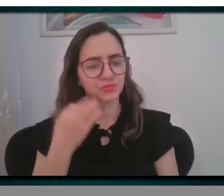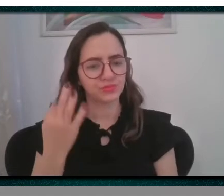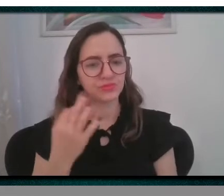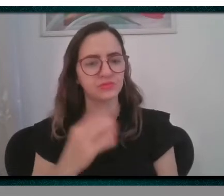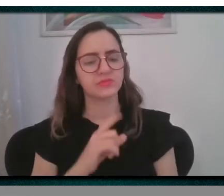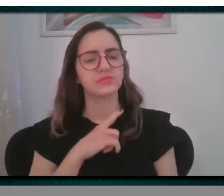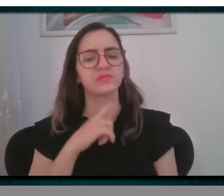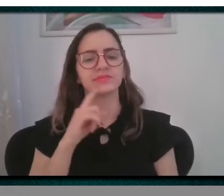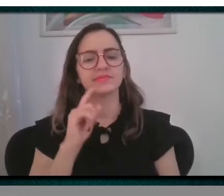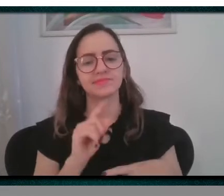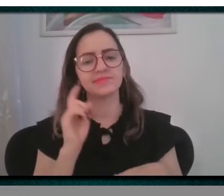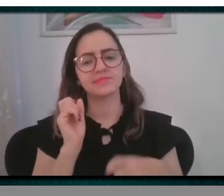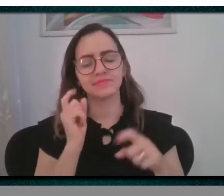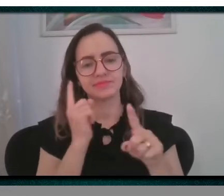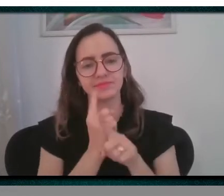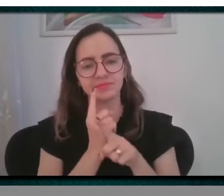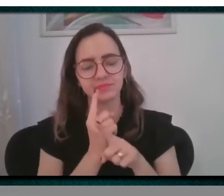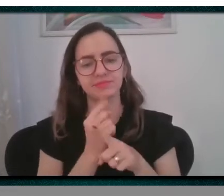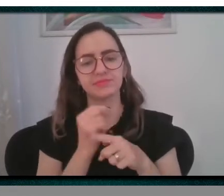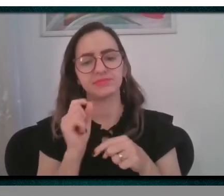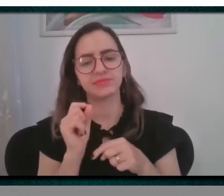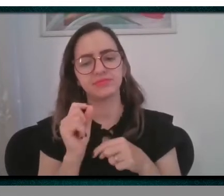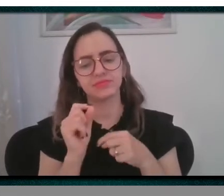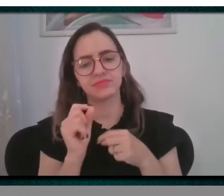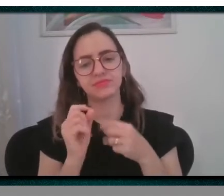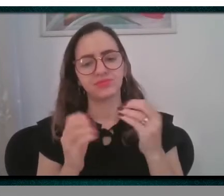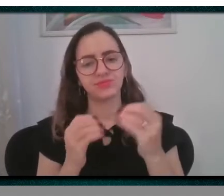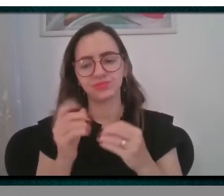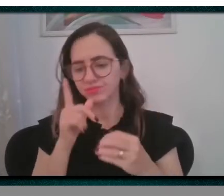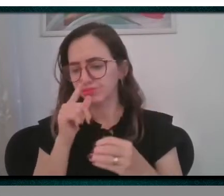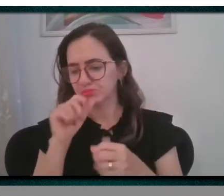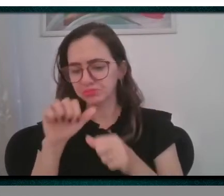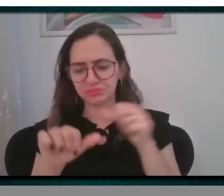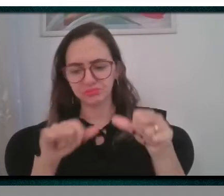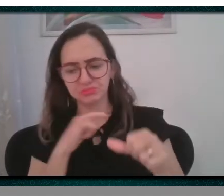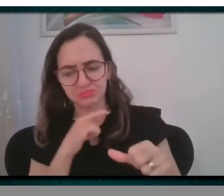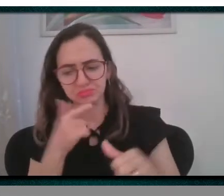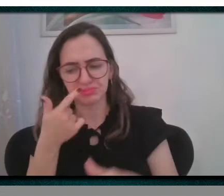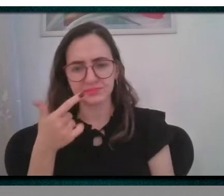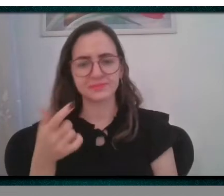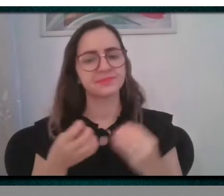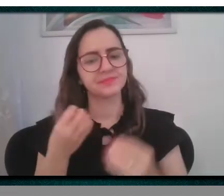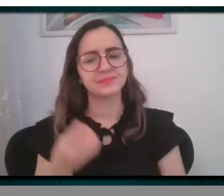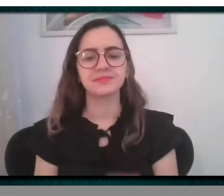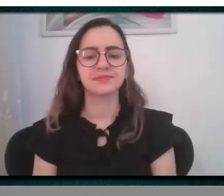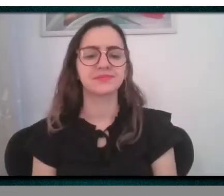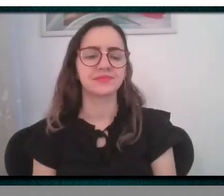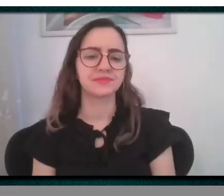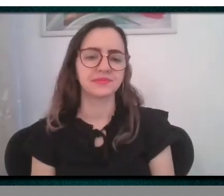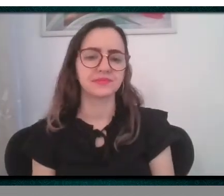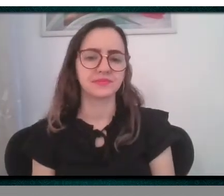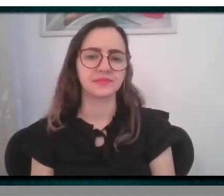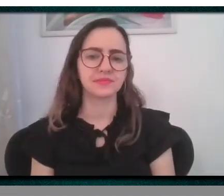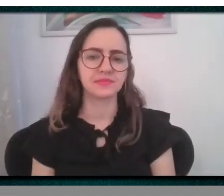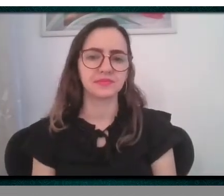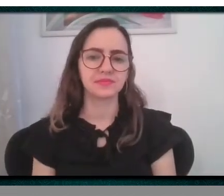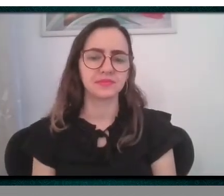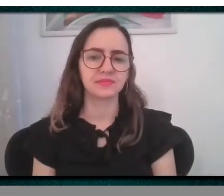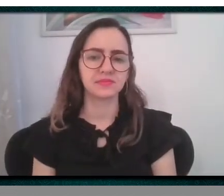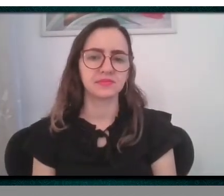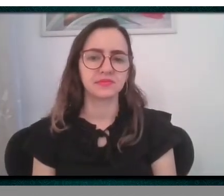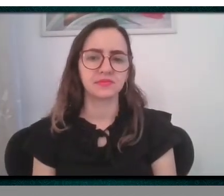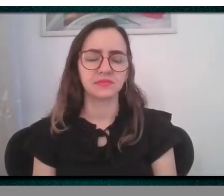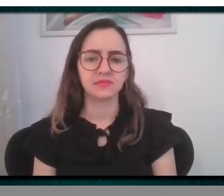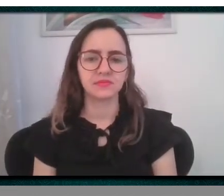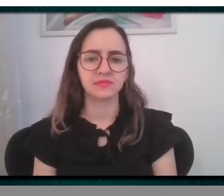concentração. Tá bom, gente? Uma outra coisa, por exemplo, é que geralmente